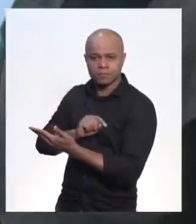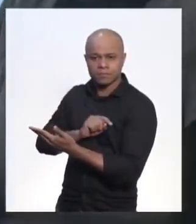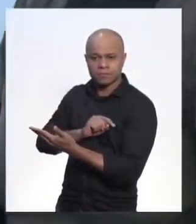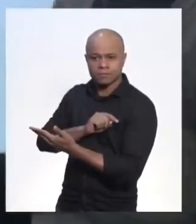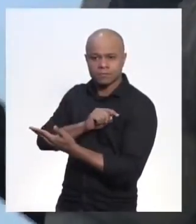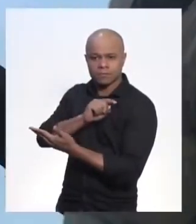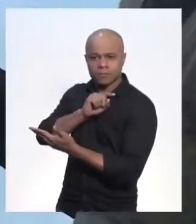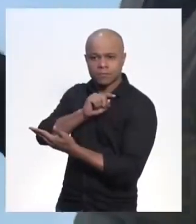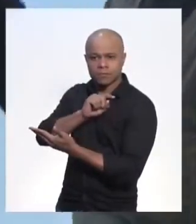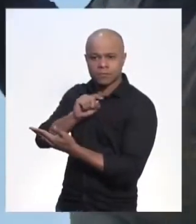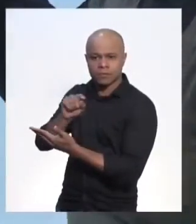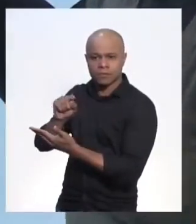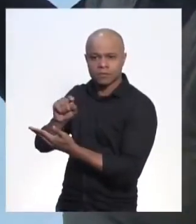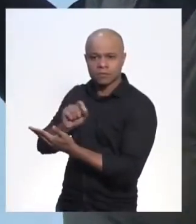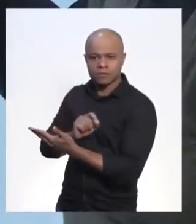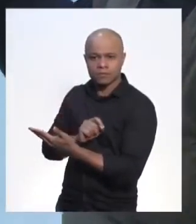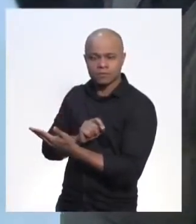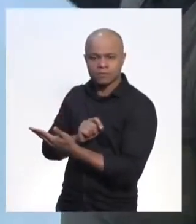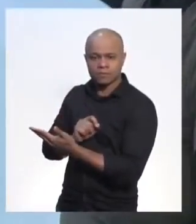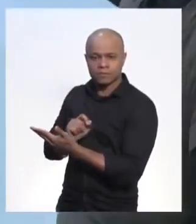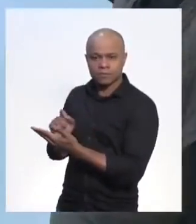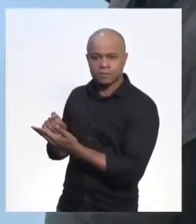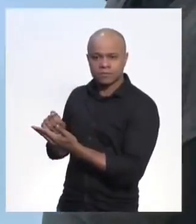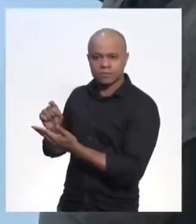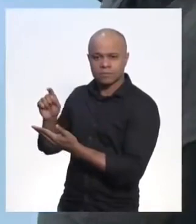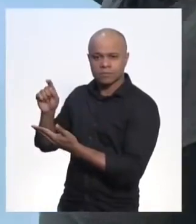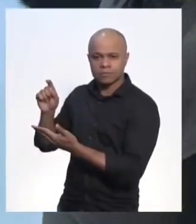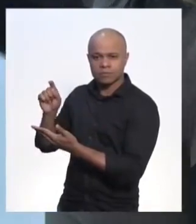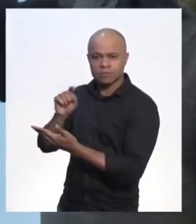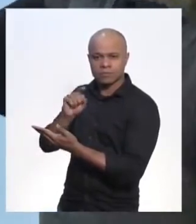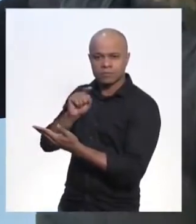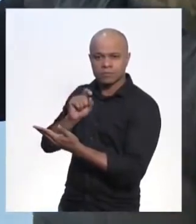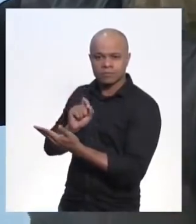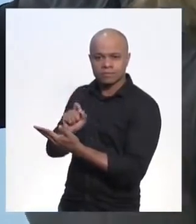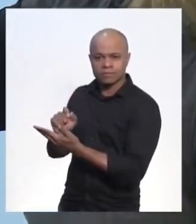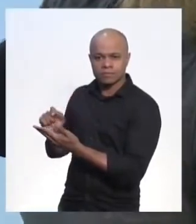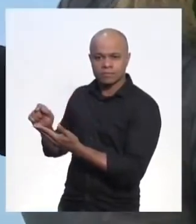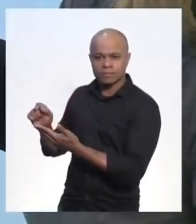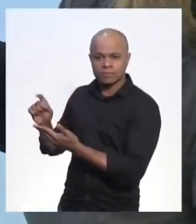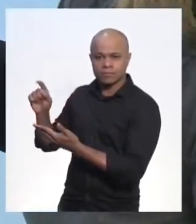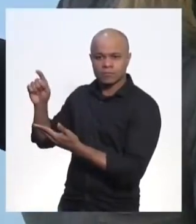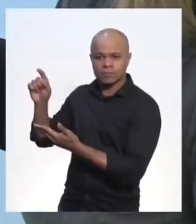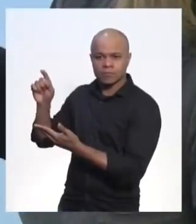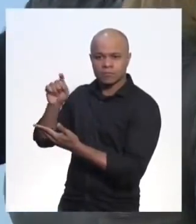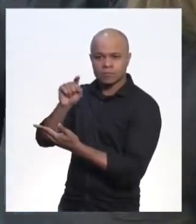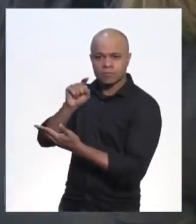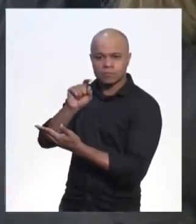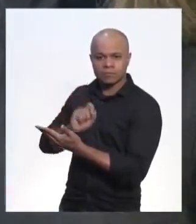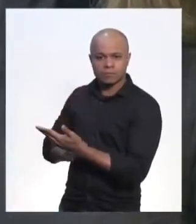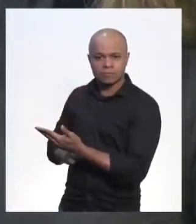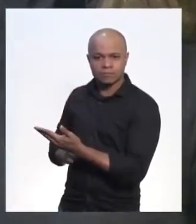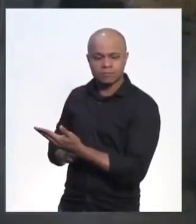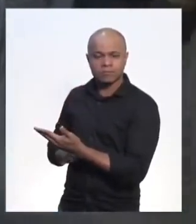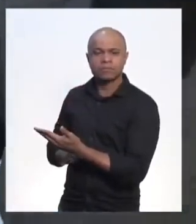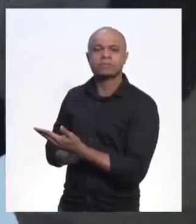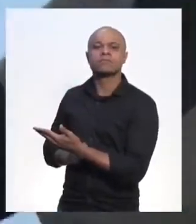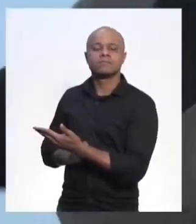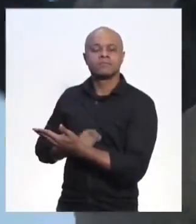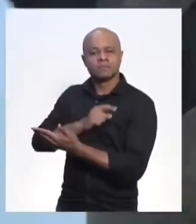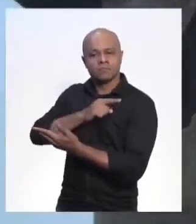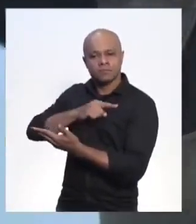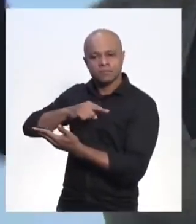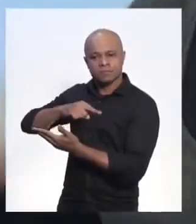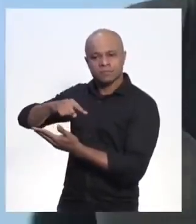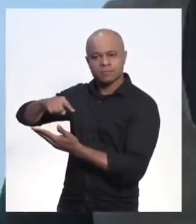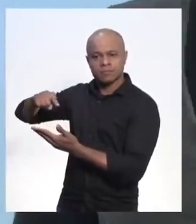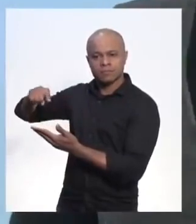0 marcado com 1, o 1 marcado com 2 e o 2 marcado com 4. Esses pontinhos marcados, eu tracei a minha curva,